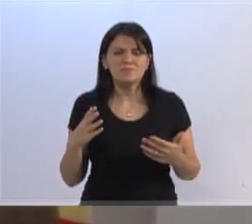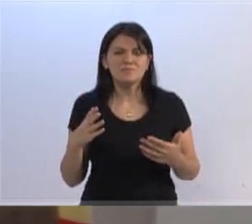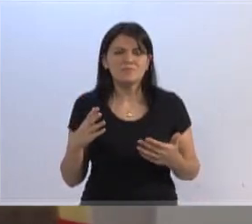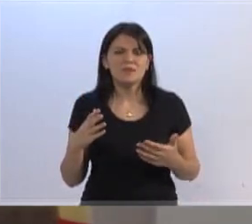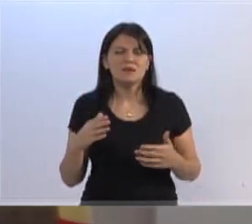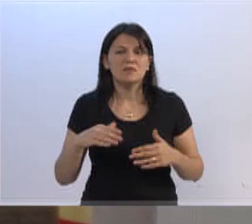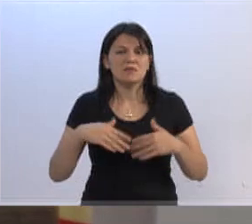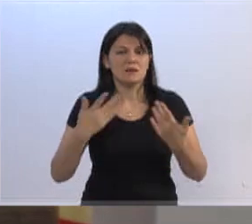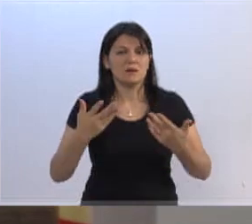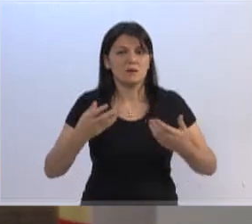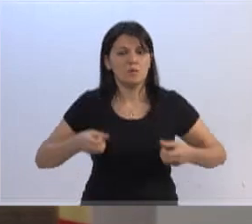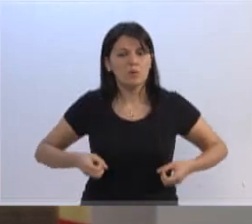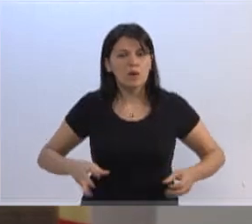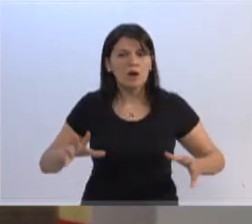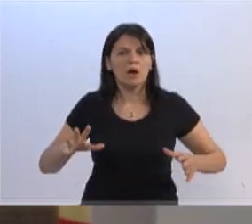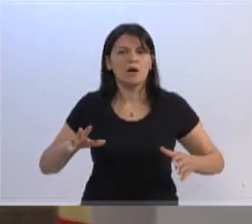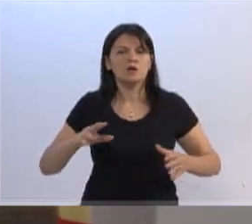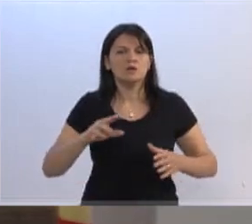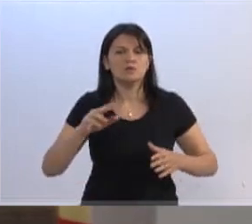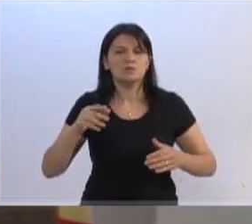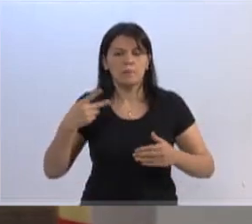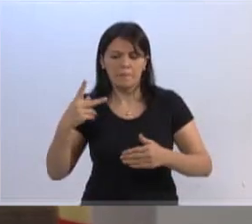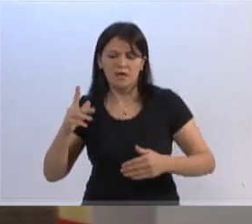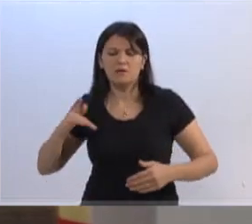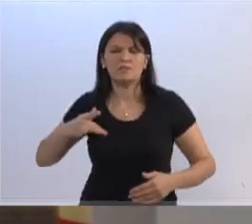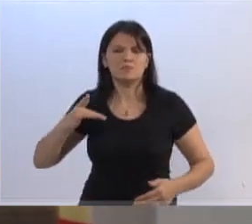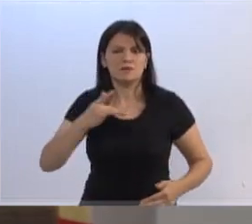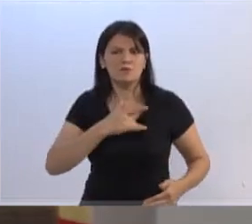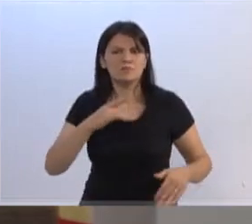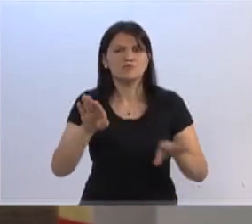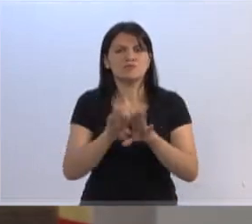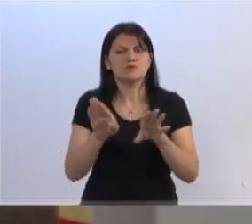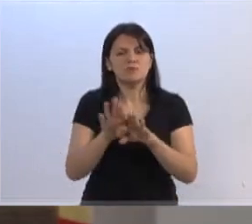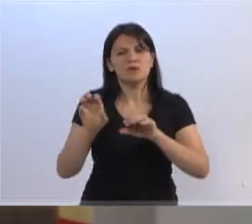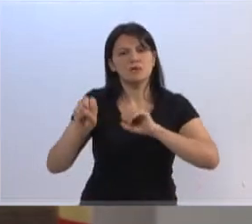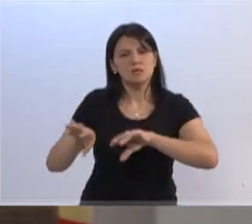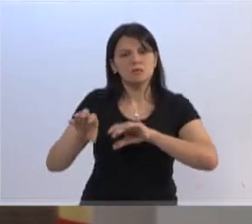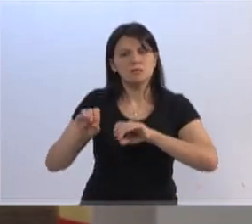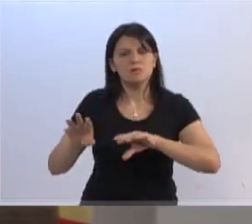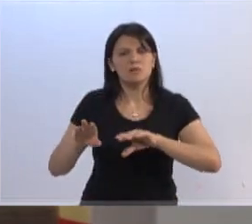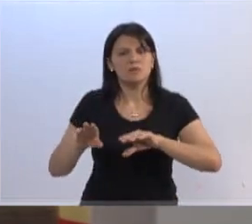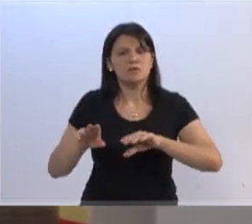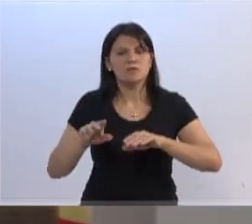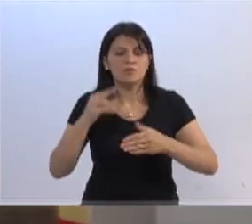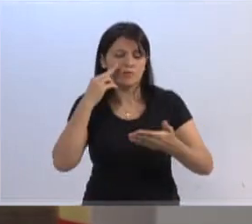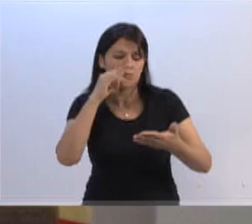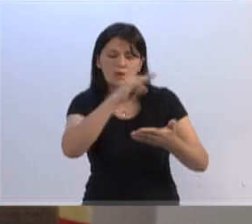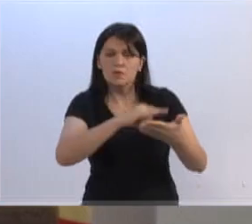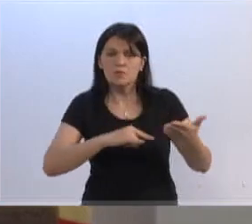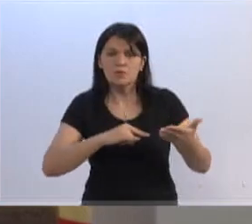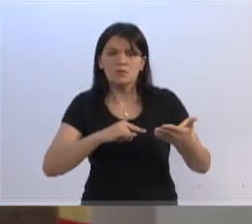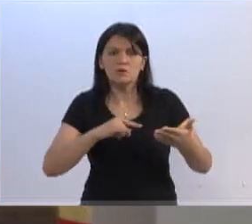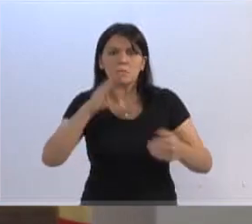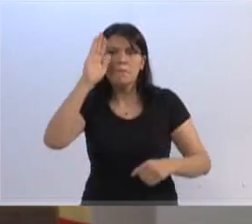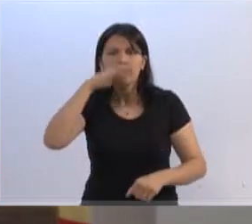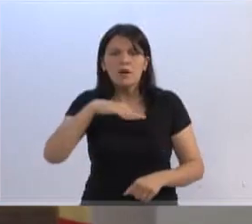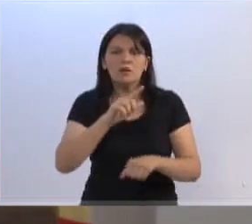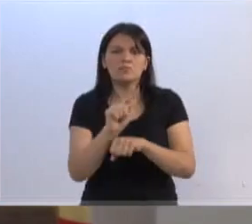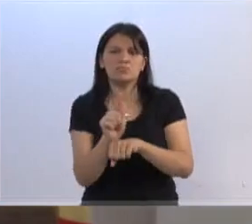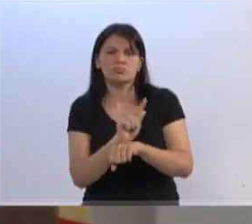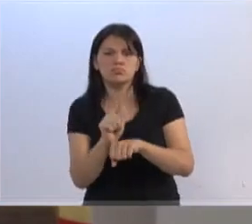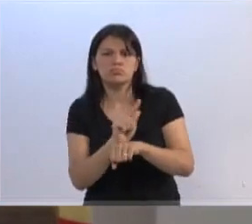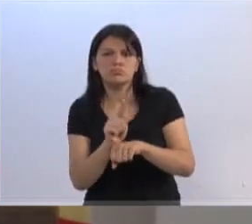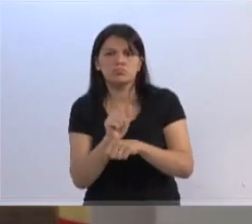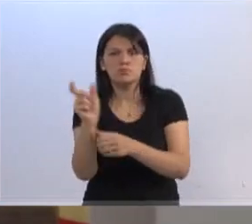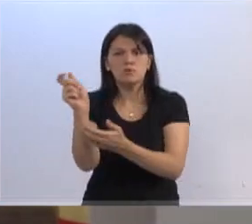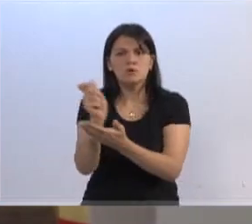que deveria com a questão de saúde e educação, e é isso que a gente vai saber através de um requerimento. Utilizando isso aqui pela má gestão do recurso público